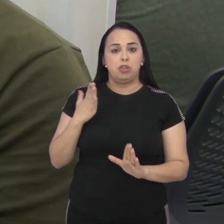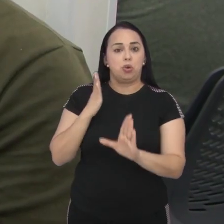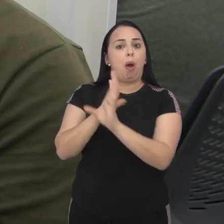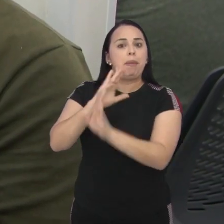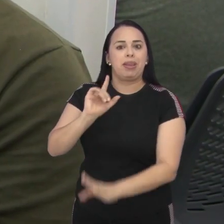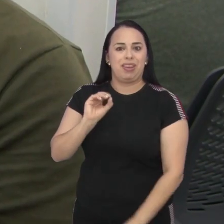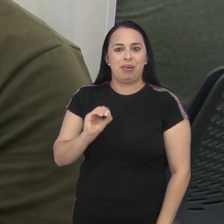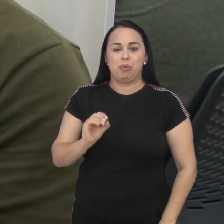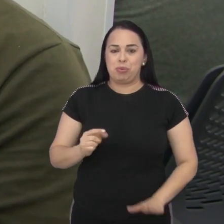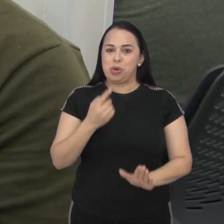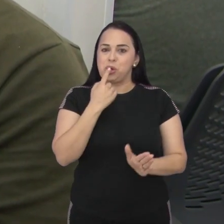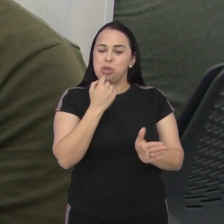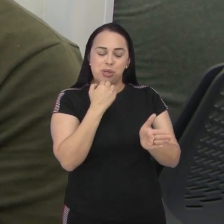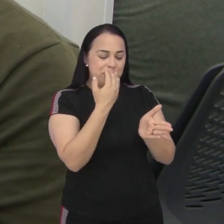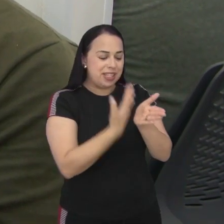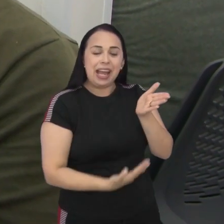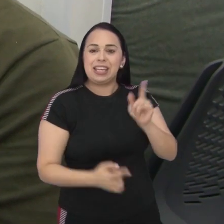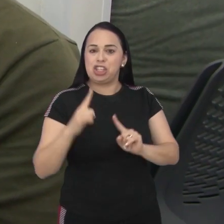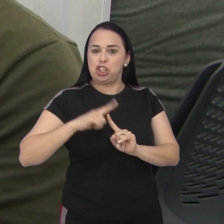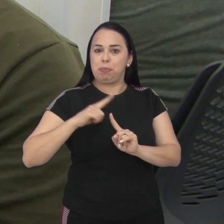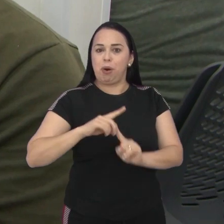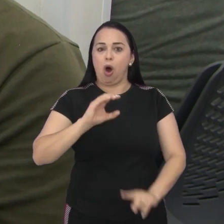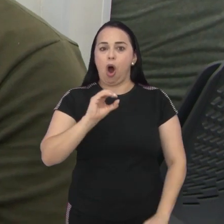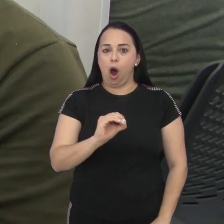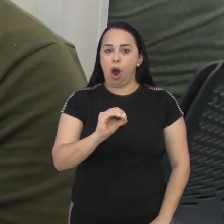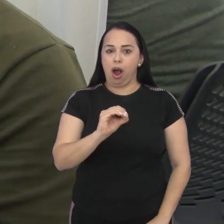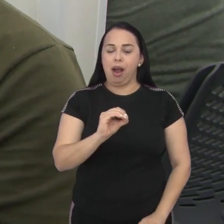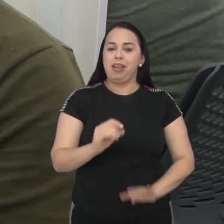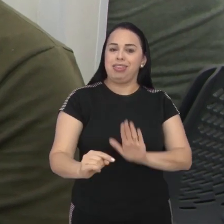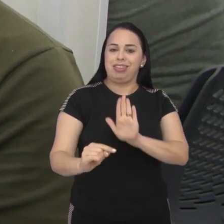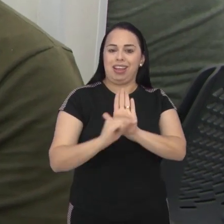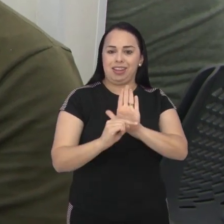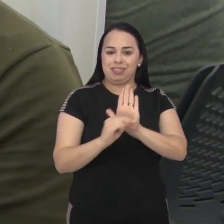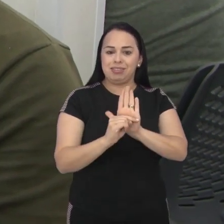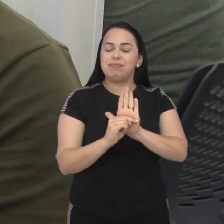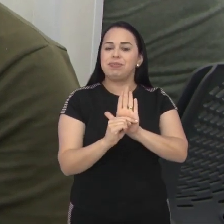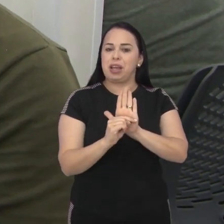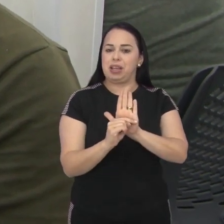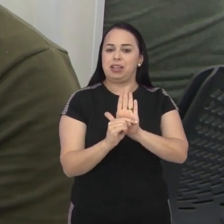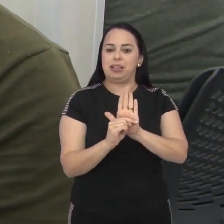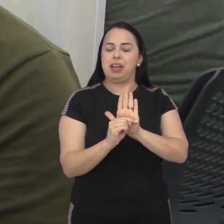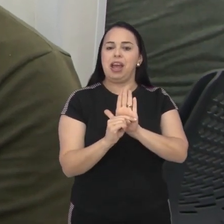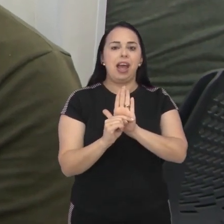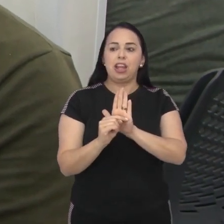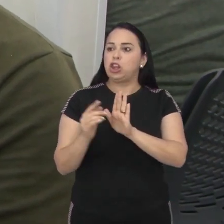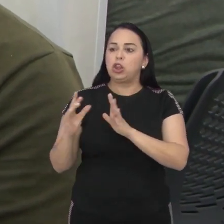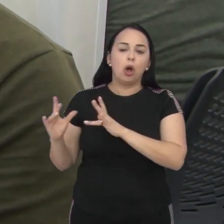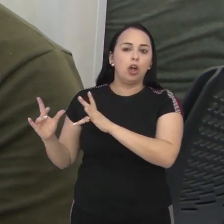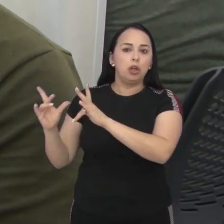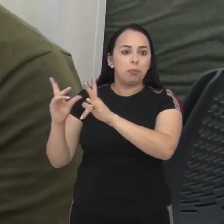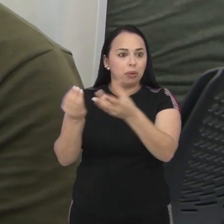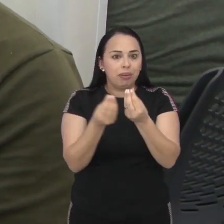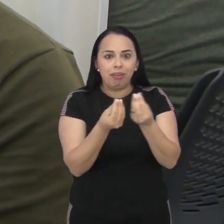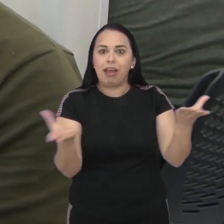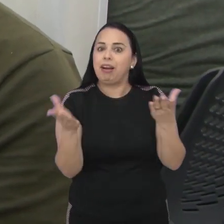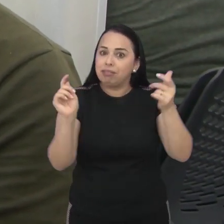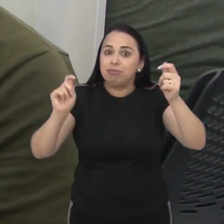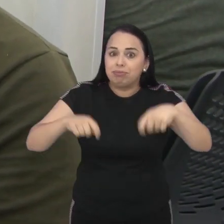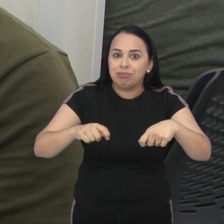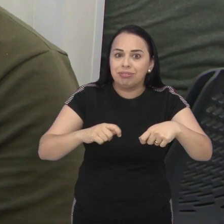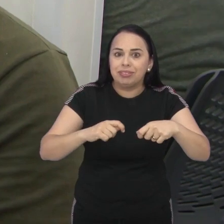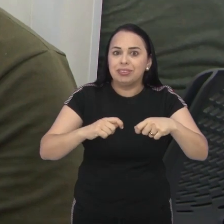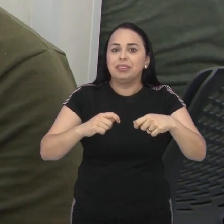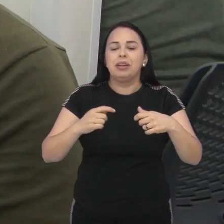que eu descobri que o O negativo, né, o meu sangue era assim, que é meio que universal, né,